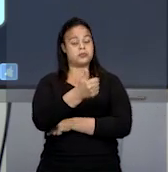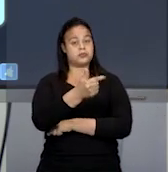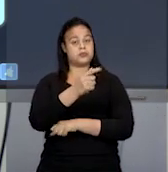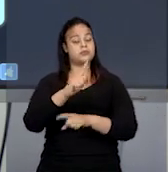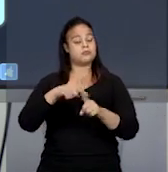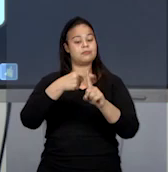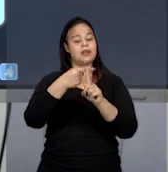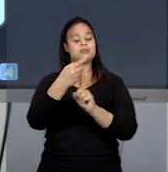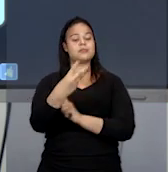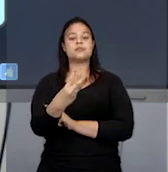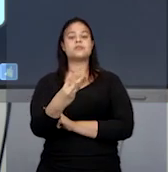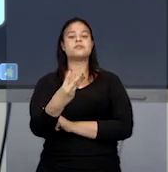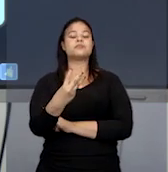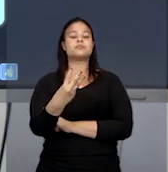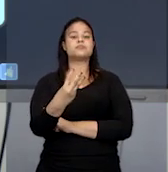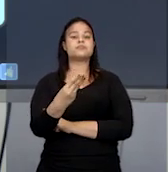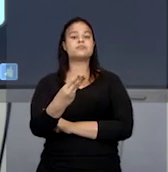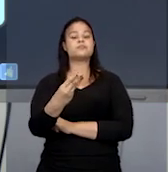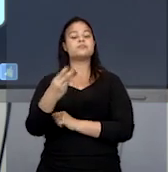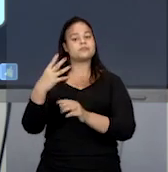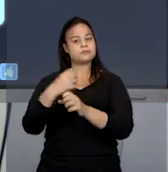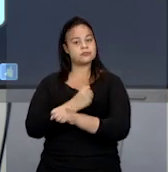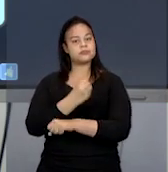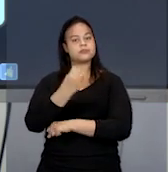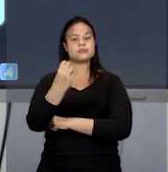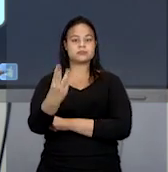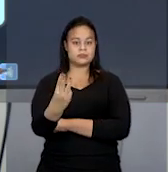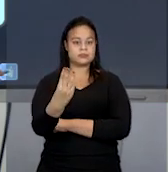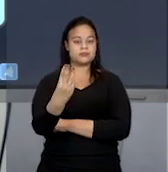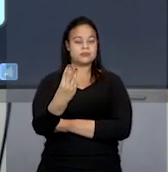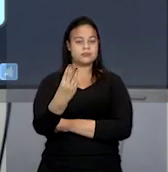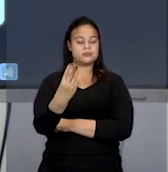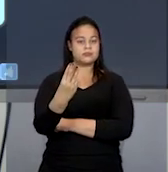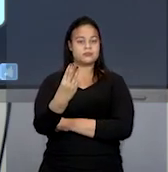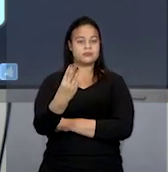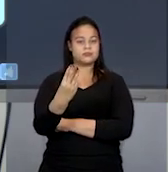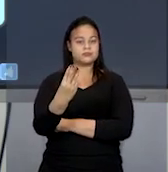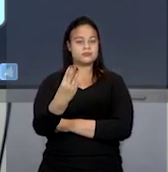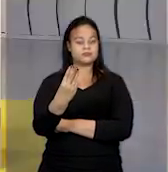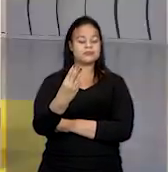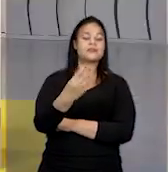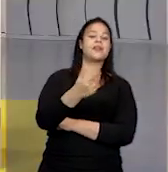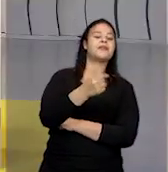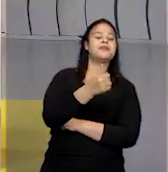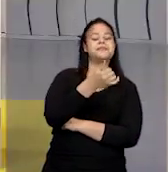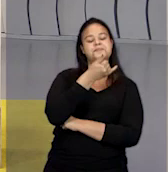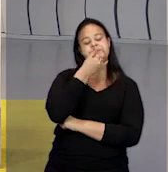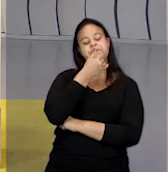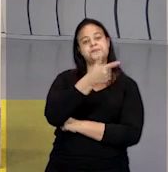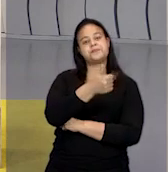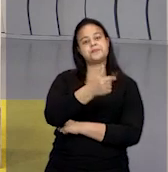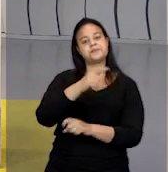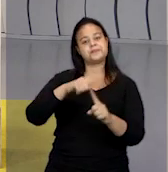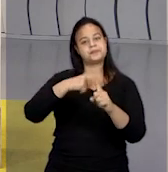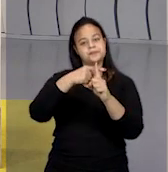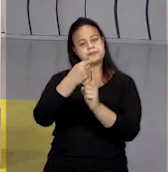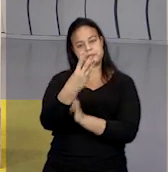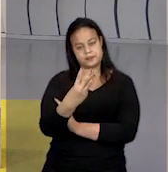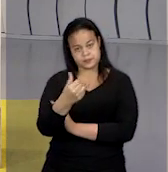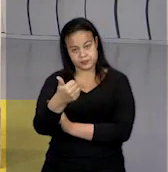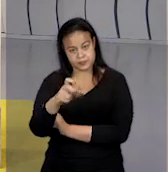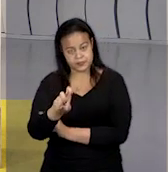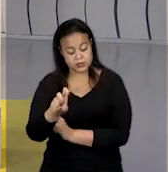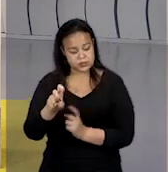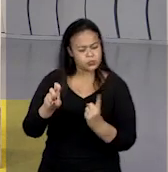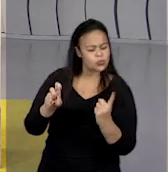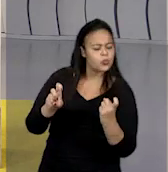mais 3 aqui, vai dar 3. Vamos fazer o cruzamento para, ó, 12 mais 3, 15. E esse 1 aonde que ficou? Vai